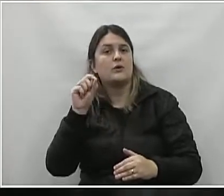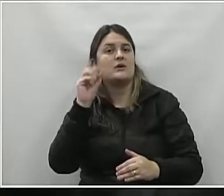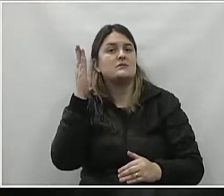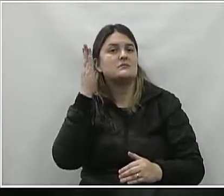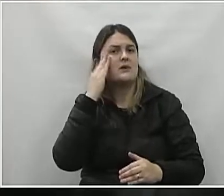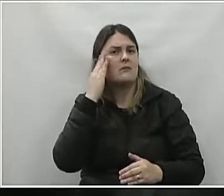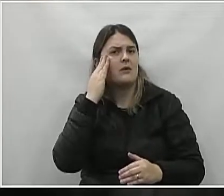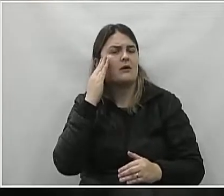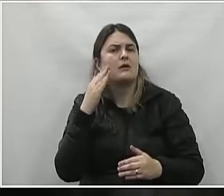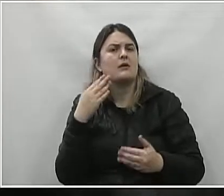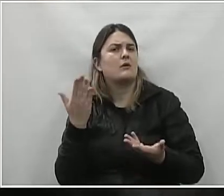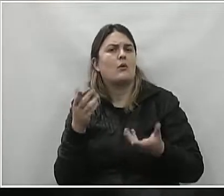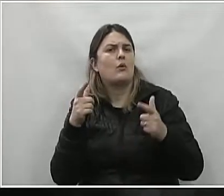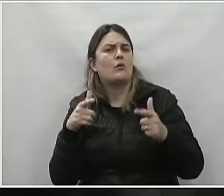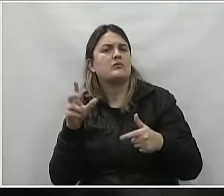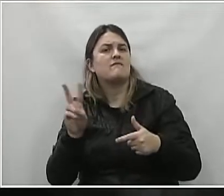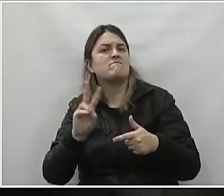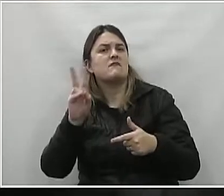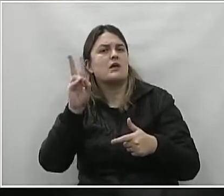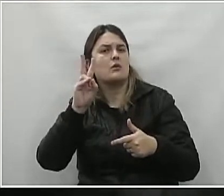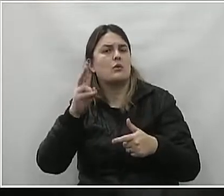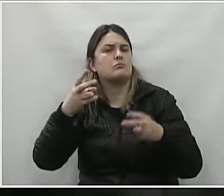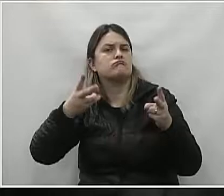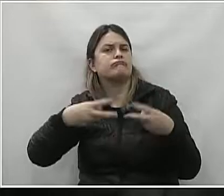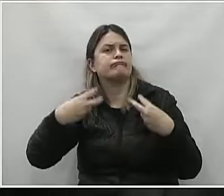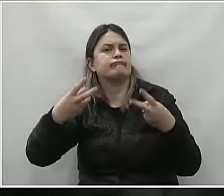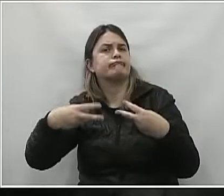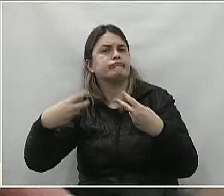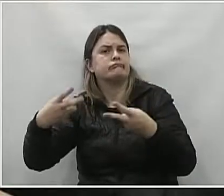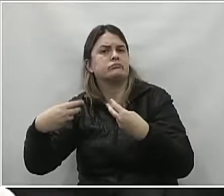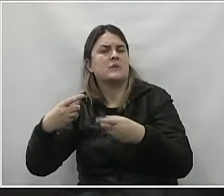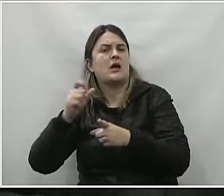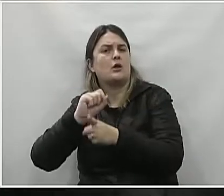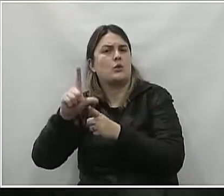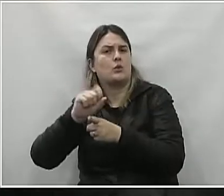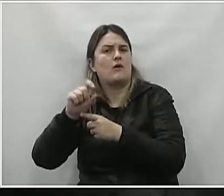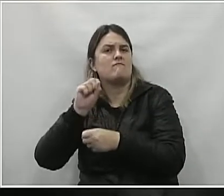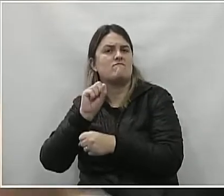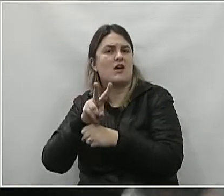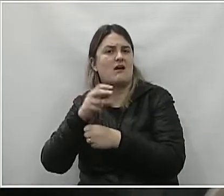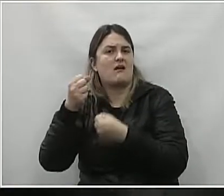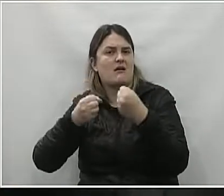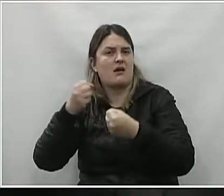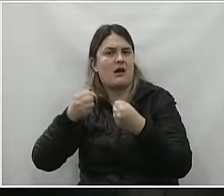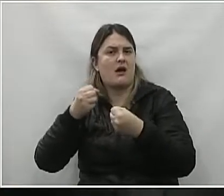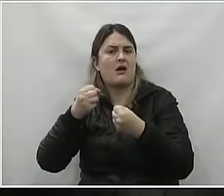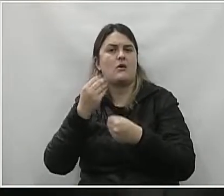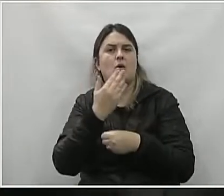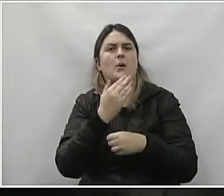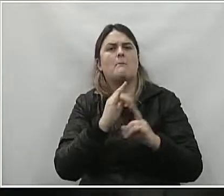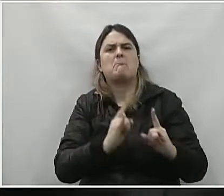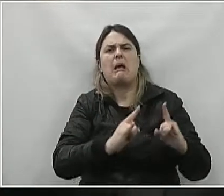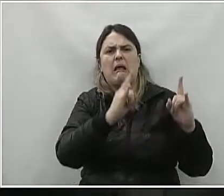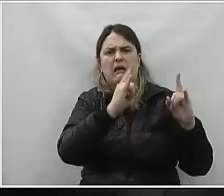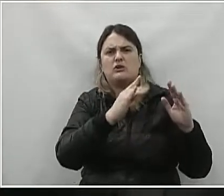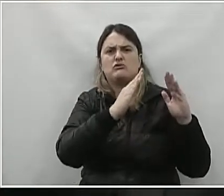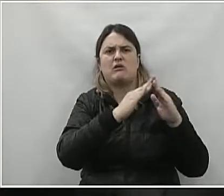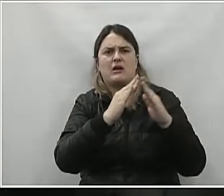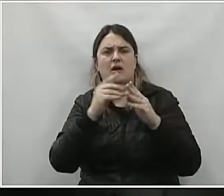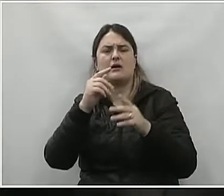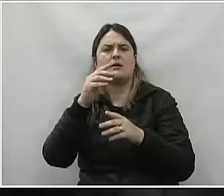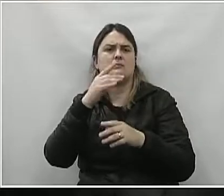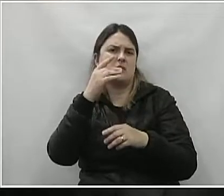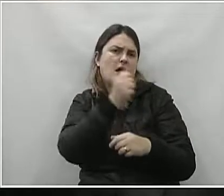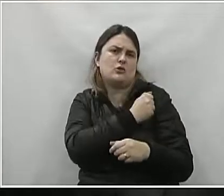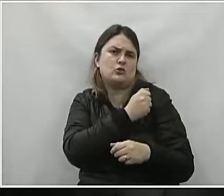saber é onde foram utilizados os valores que lá arrecadam, seja alocando vaga de carros ou moradores do prédio em frente, seja através de mensalidades pagas